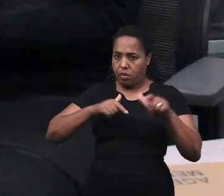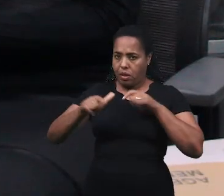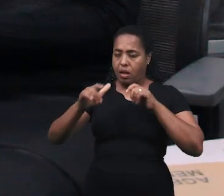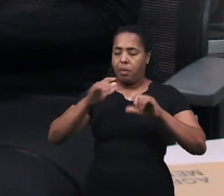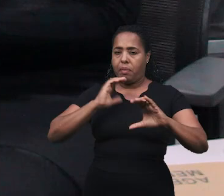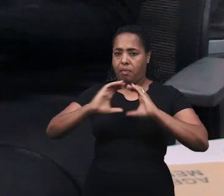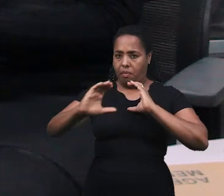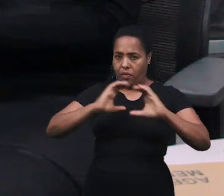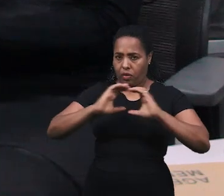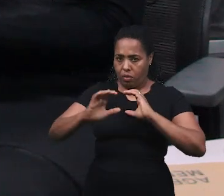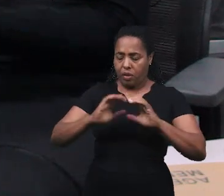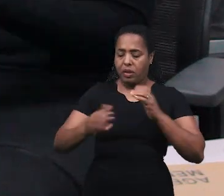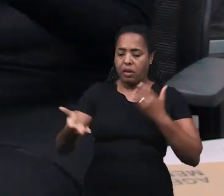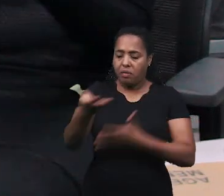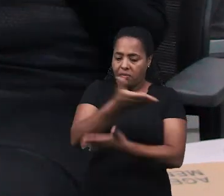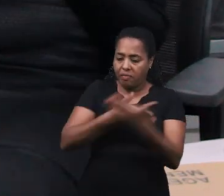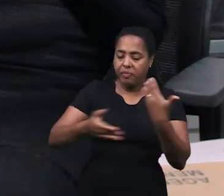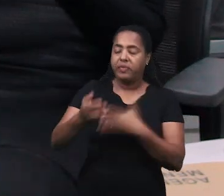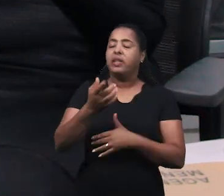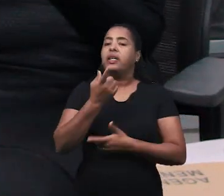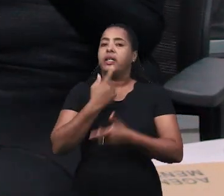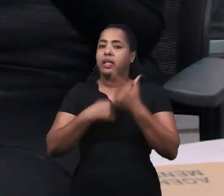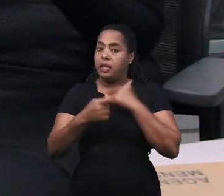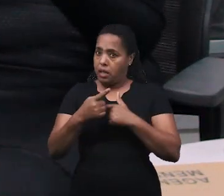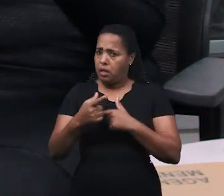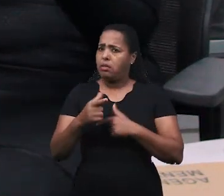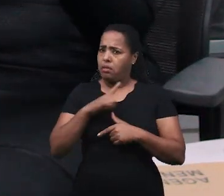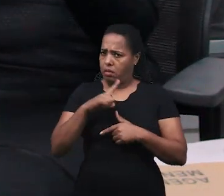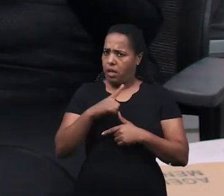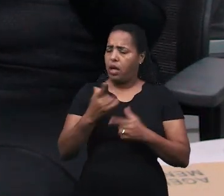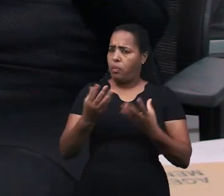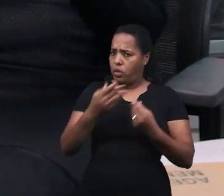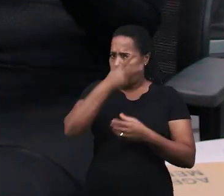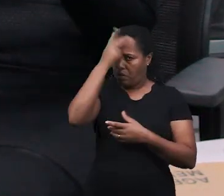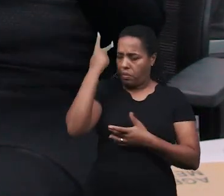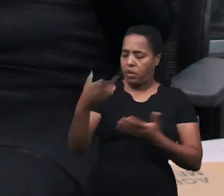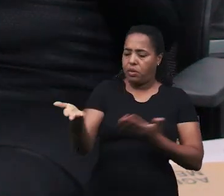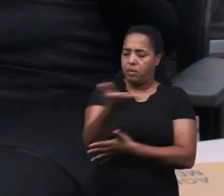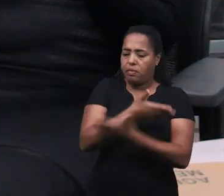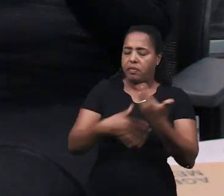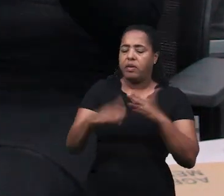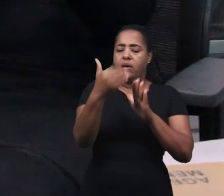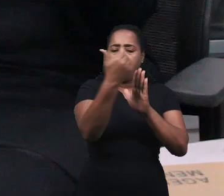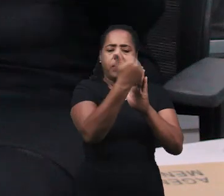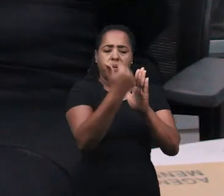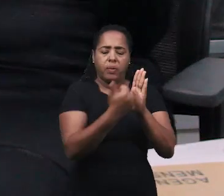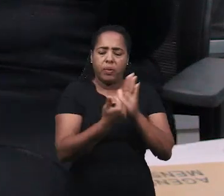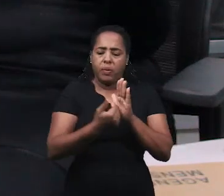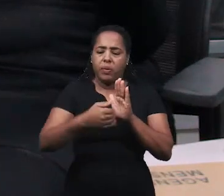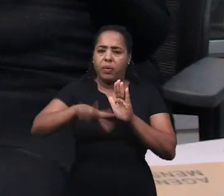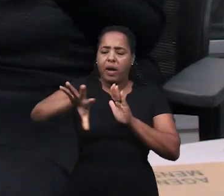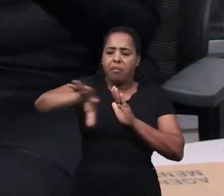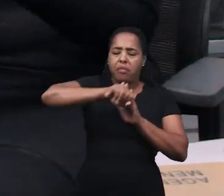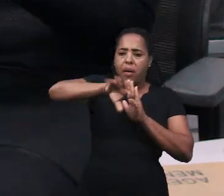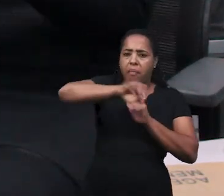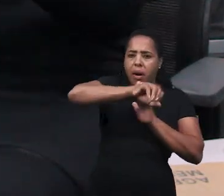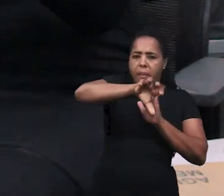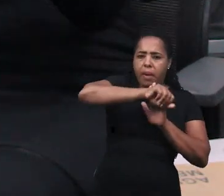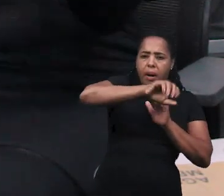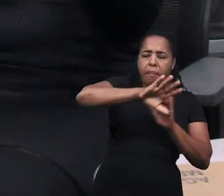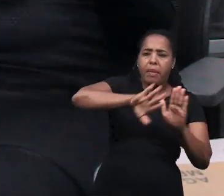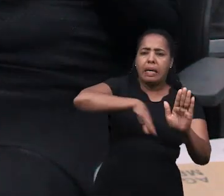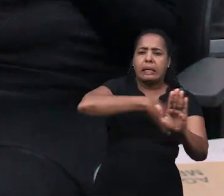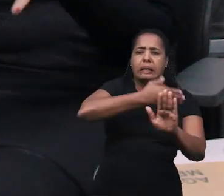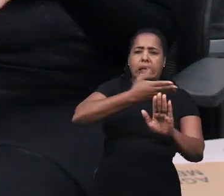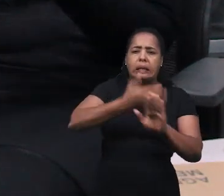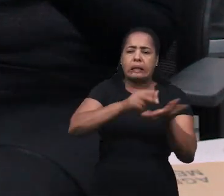comunicadores, acredito que querem participar e já estão muitos participando, né? A gente vê naquele quadro que é feito, que pega as informações, né,